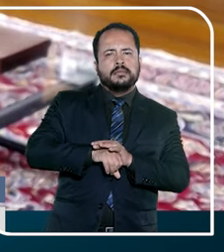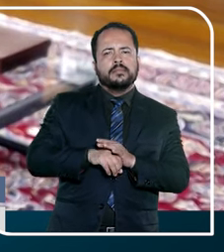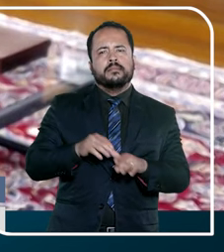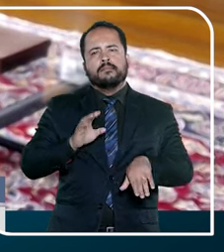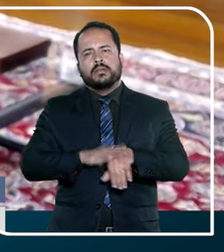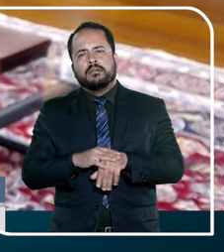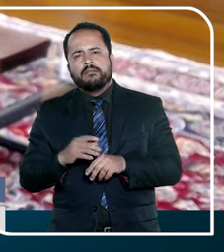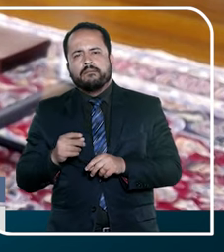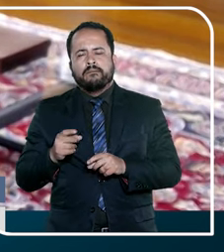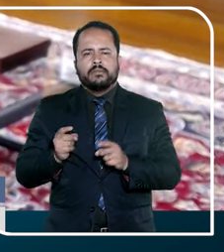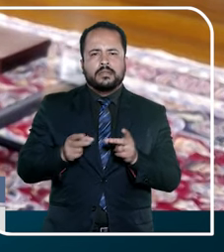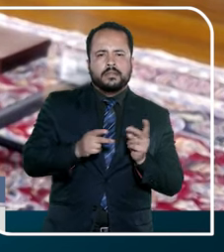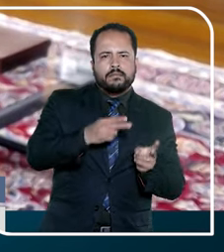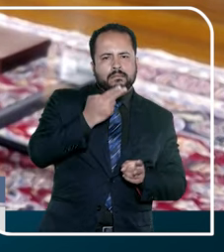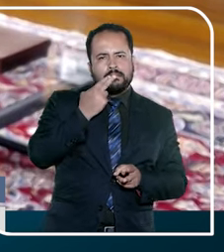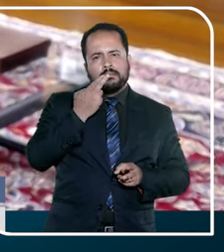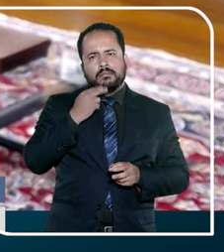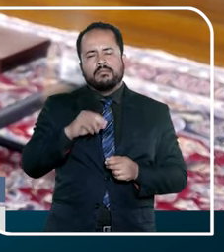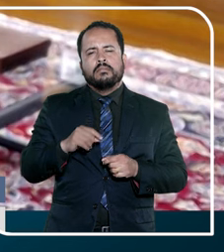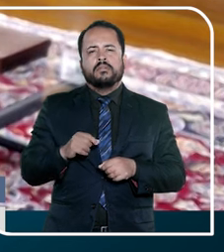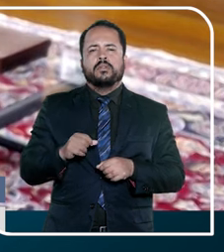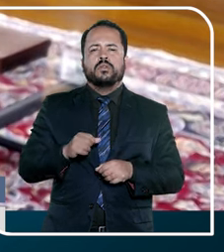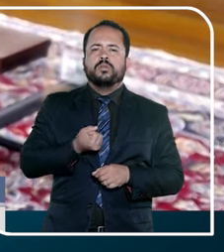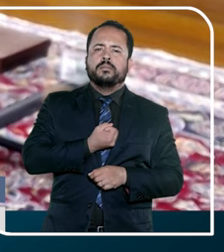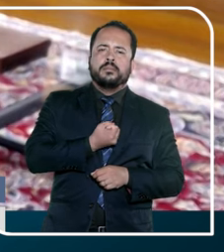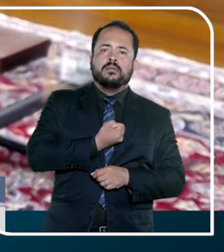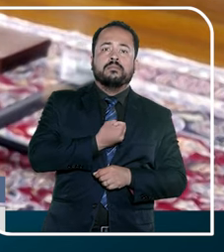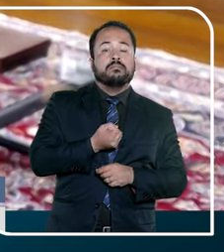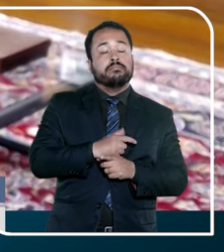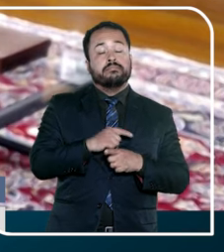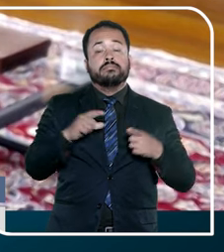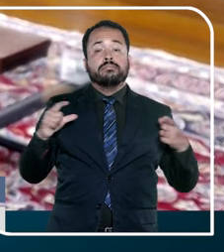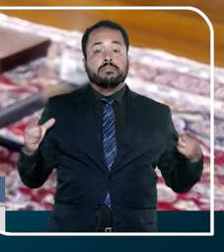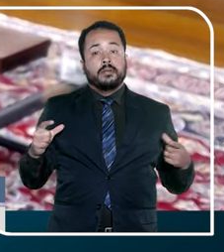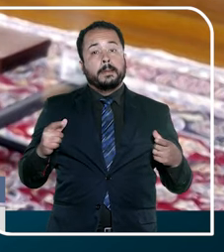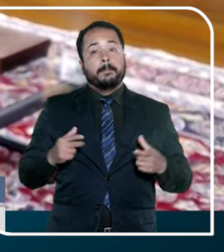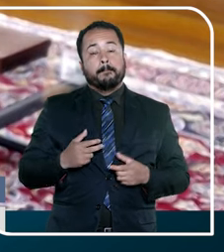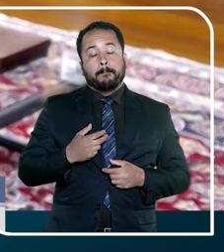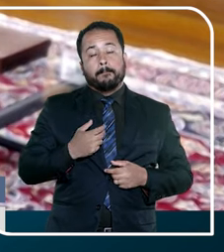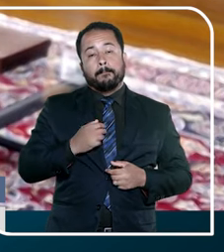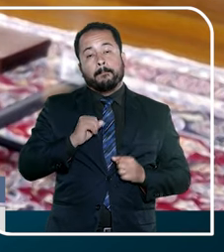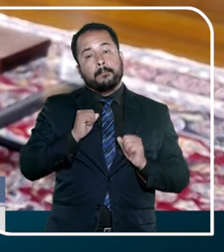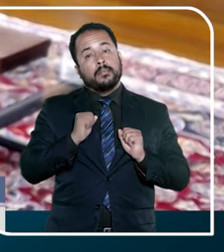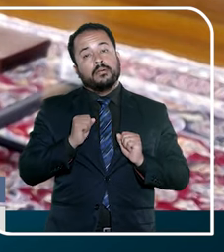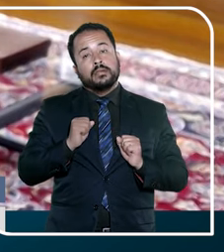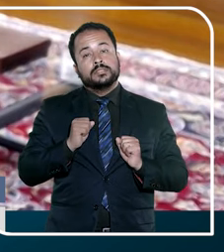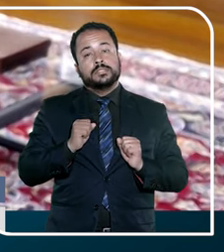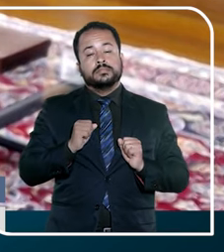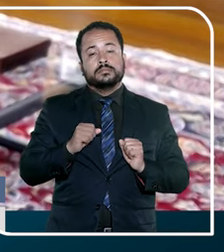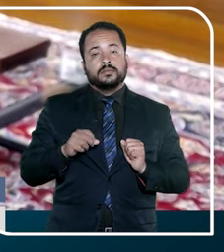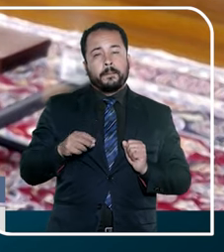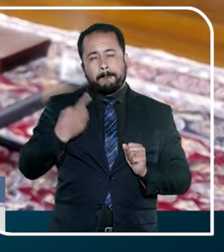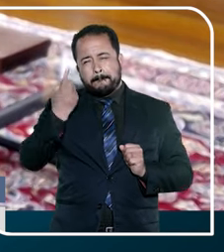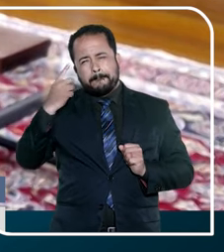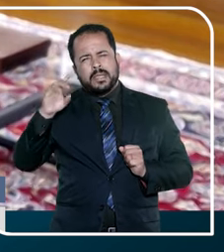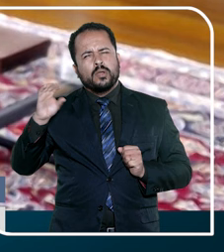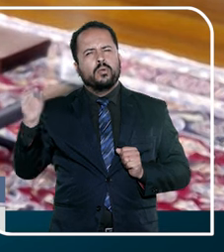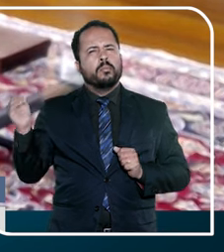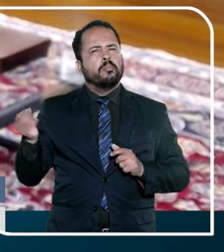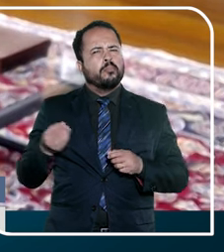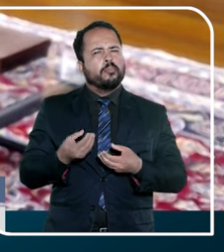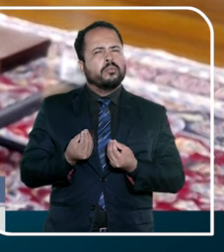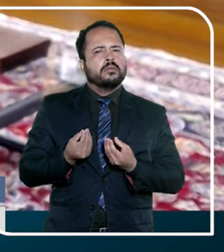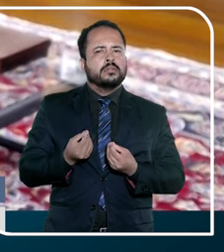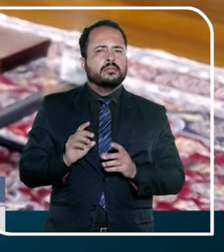geralmente esse valor embora aparentemente possa ser eh um valor expressivo na prática ele acaba não